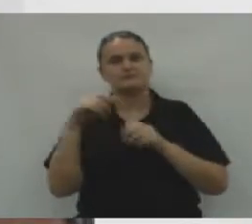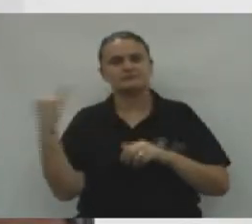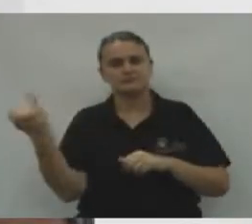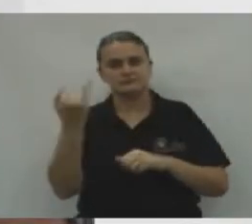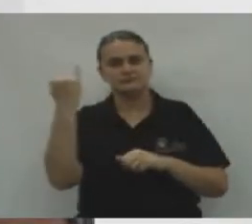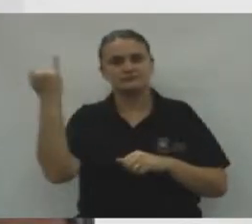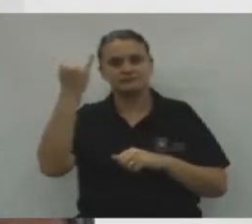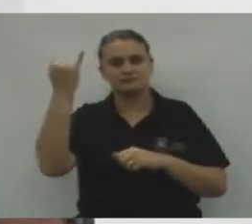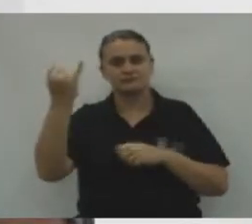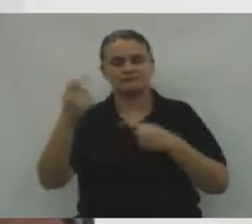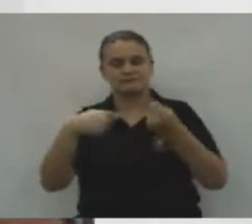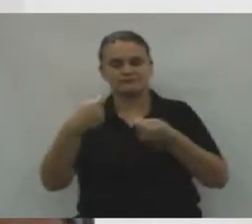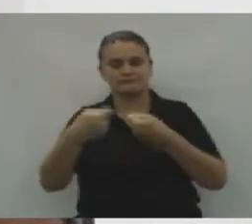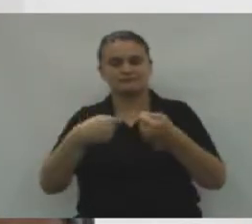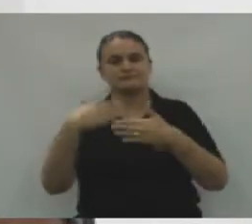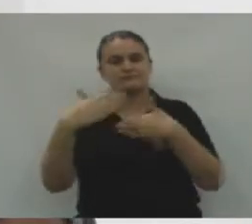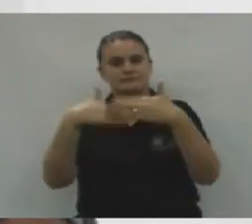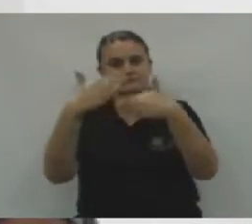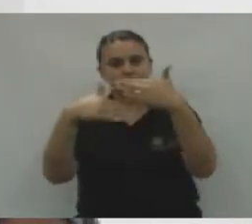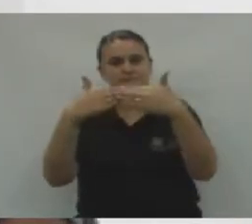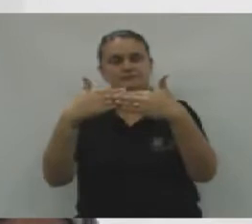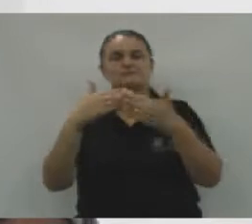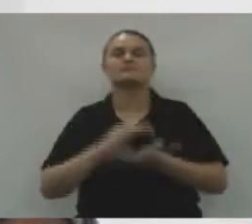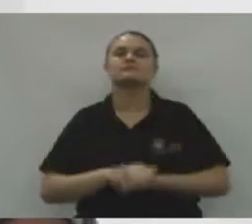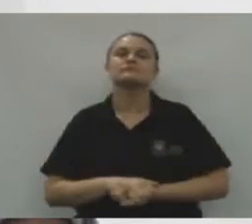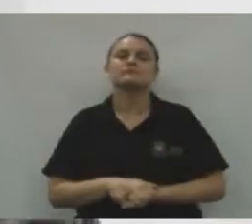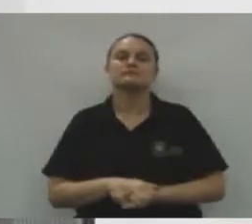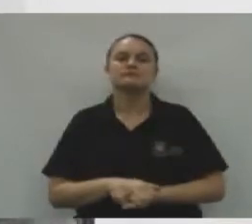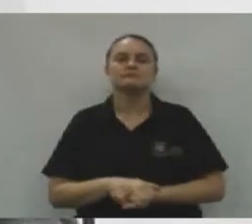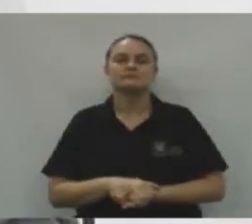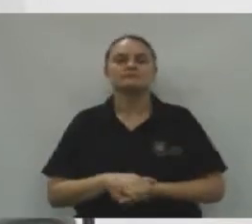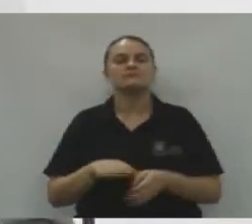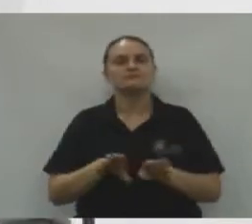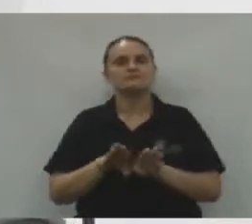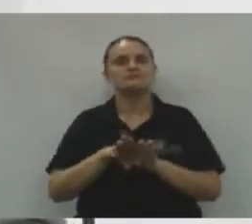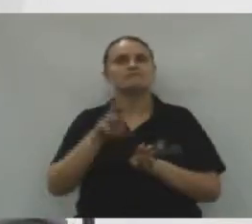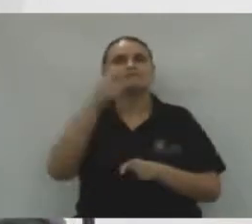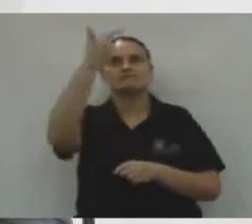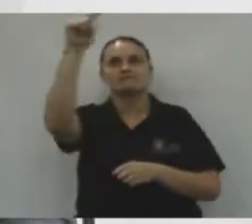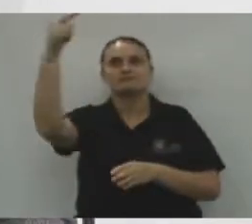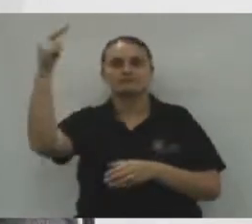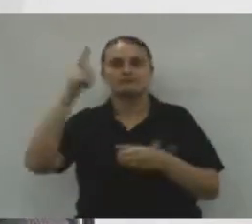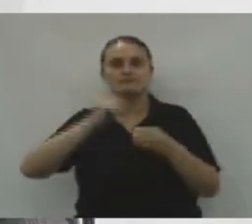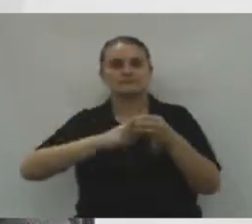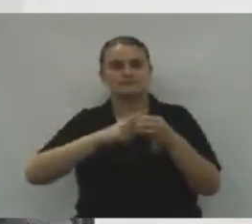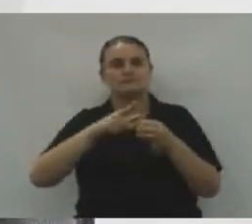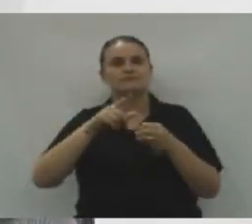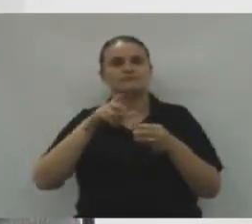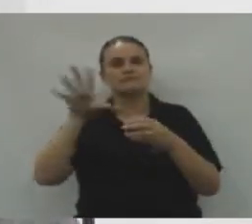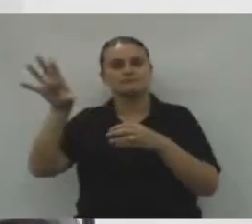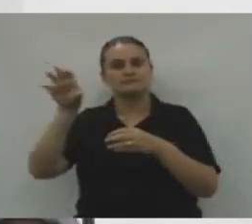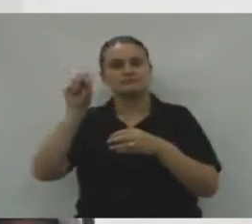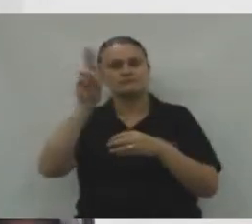impacto econômico e de desenvolvimento nas propriedades e no município, e vai servir de referência para a nossa região,